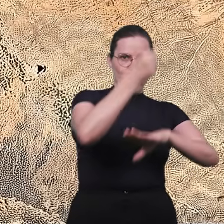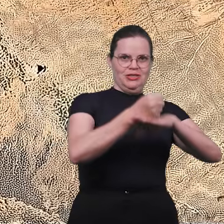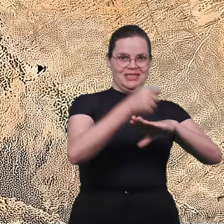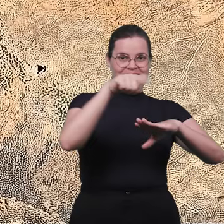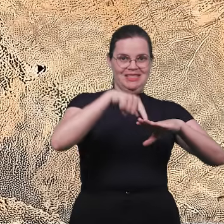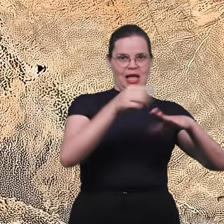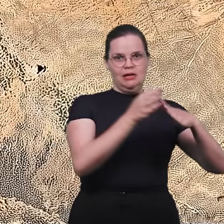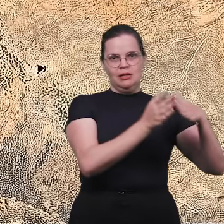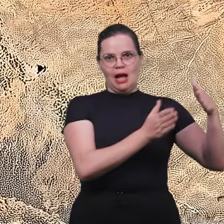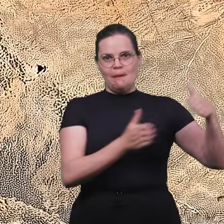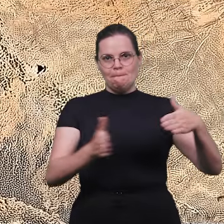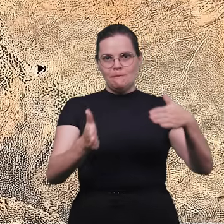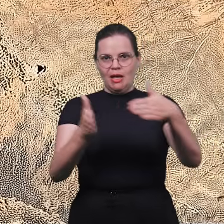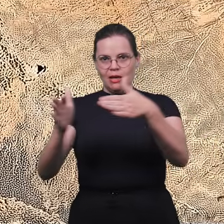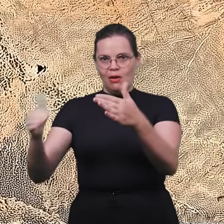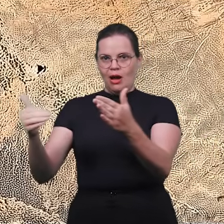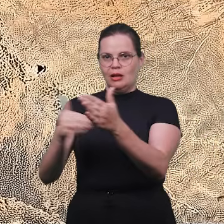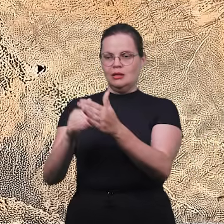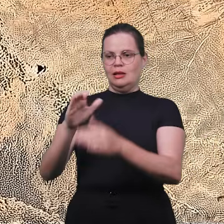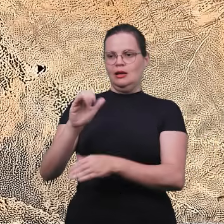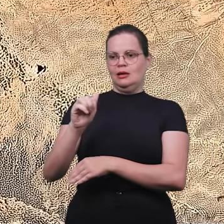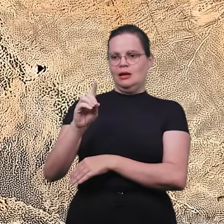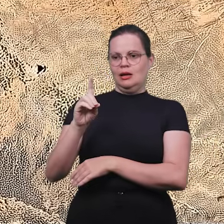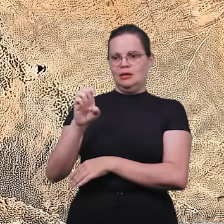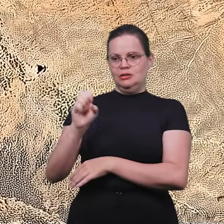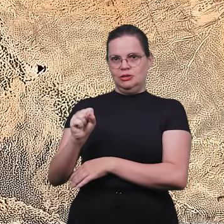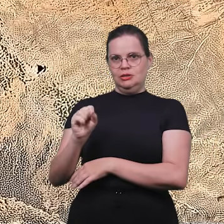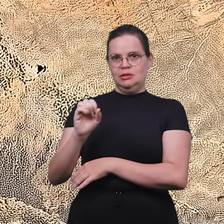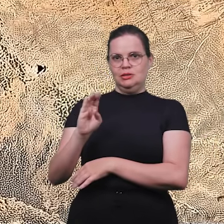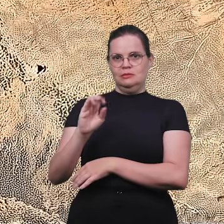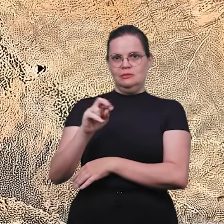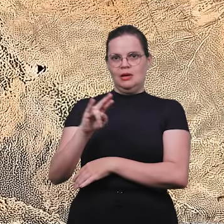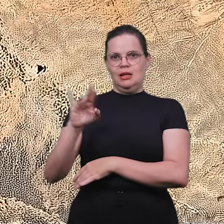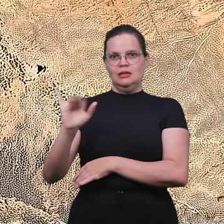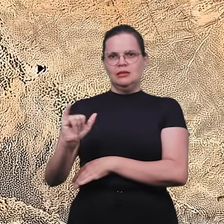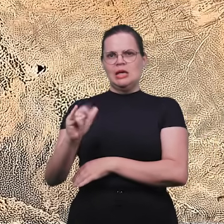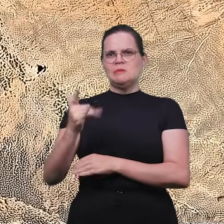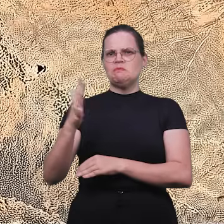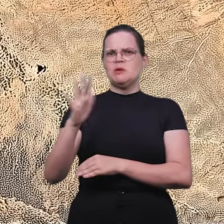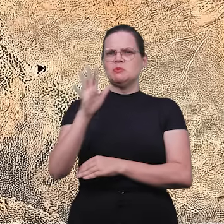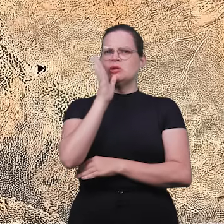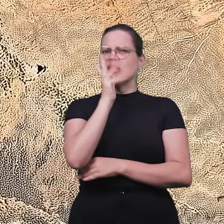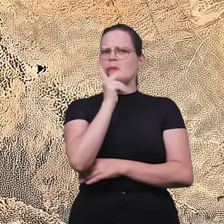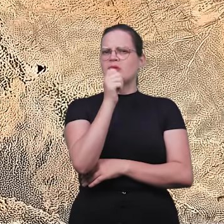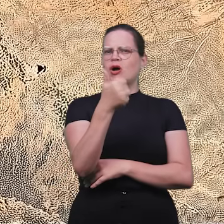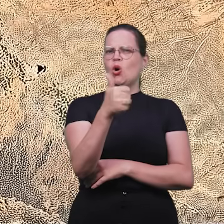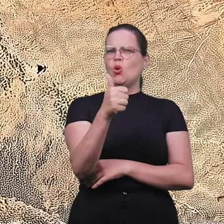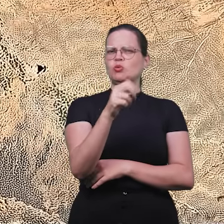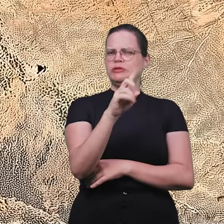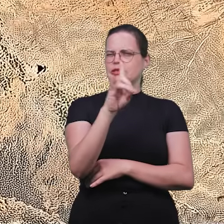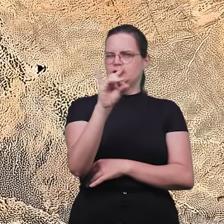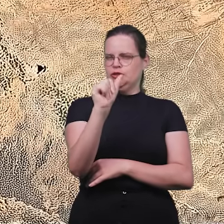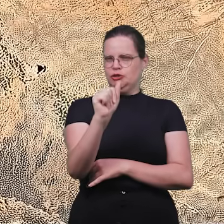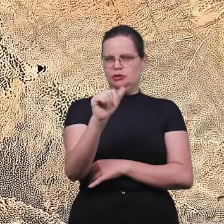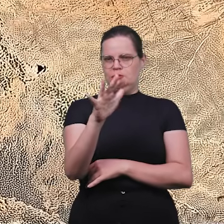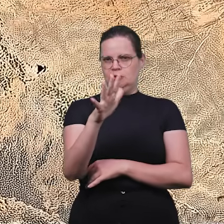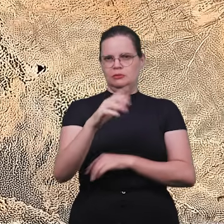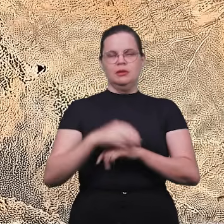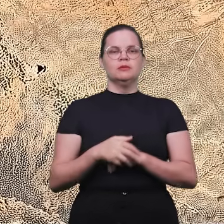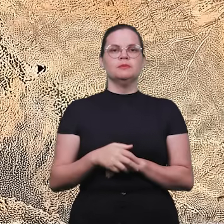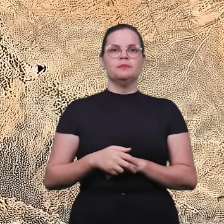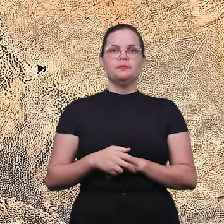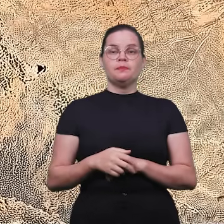Barneia era apenas uma questão de 11 dias ou 11 jornadas. A partir de Cádiz